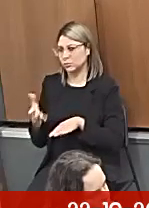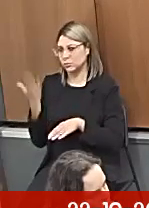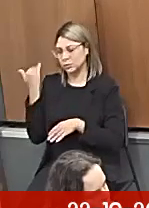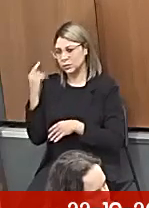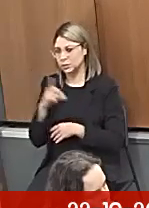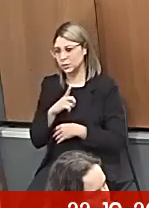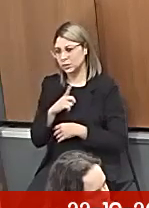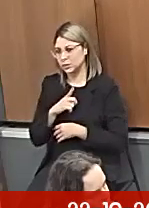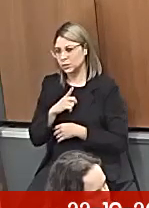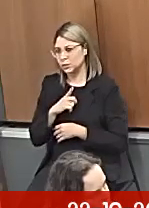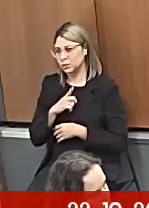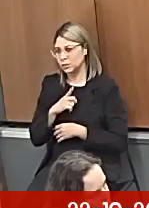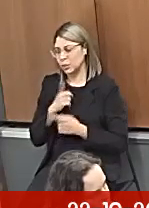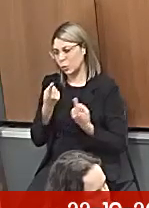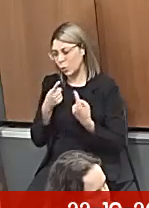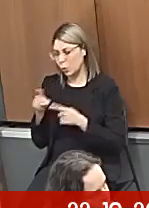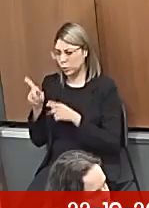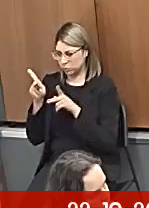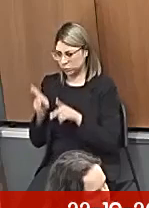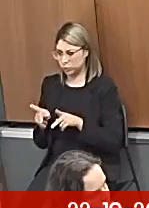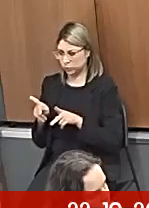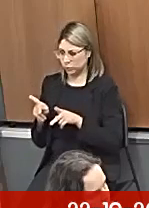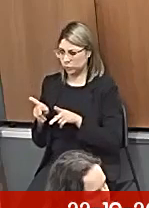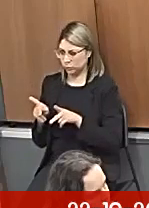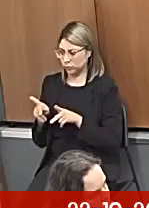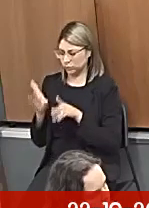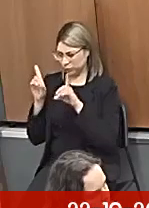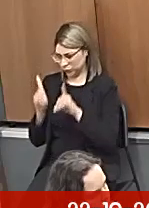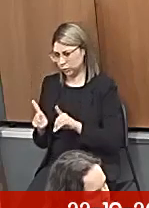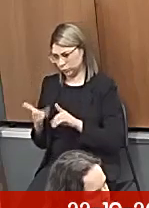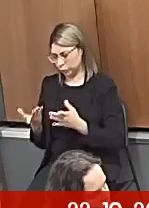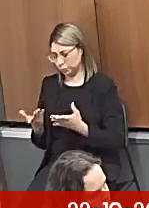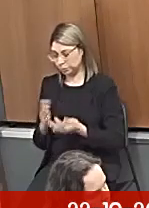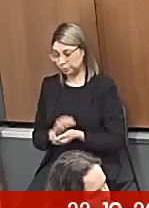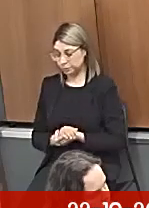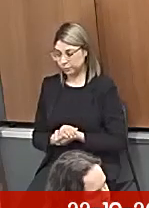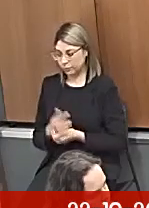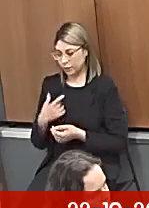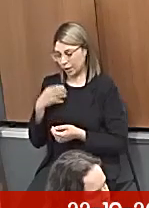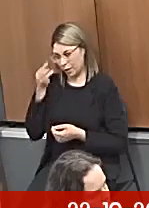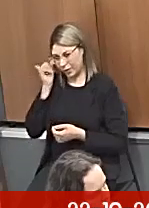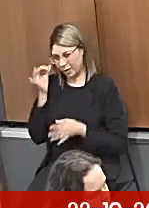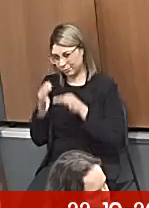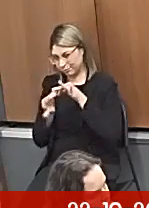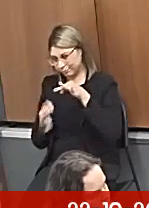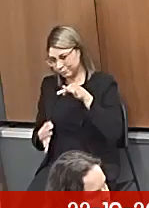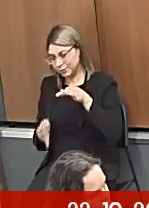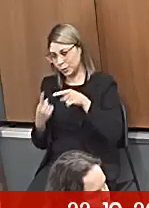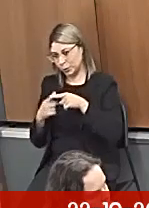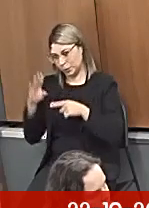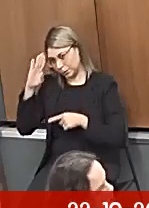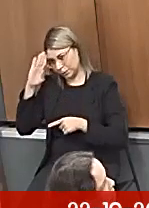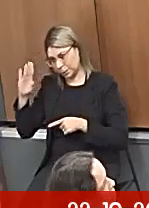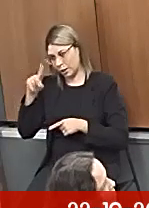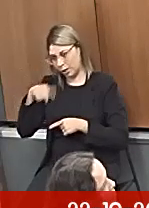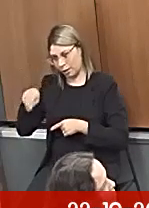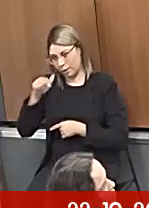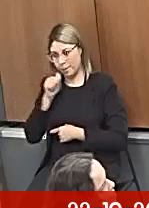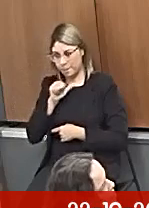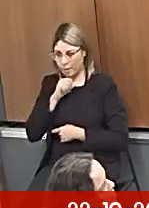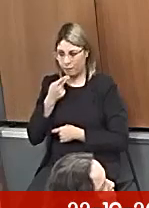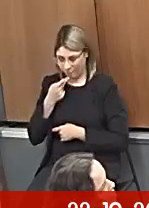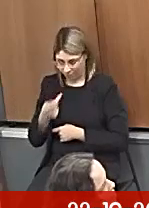atuava contra pessoas com deficiência. E, para não alongar, porque a prioridade aqui é a fala